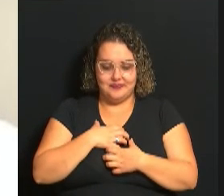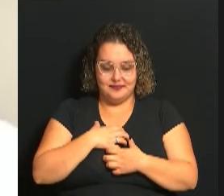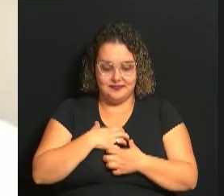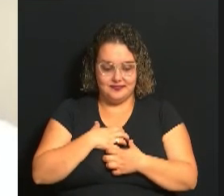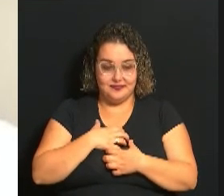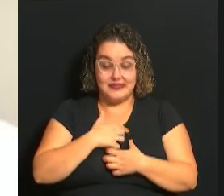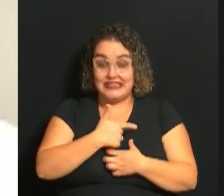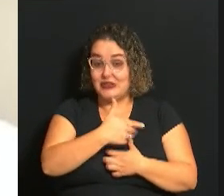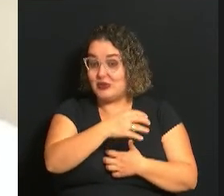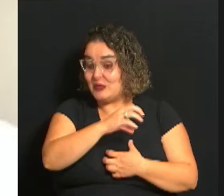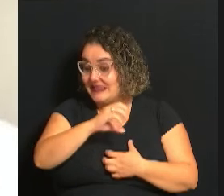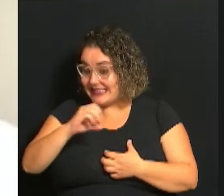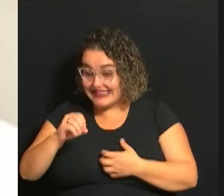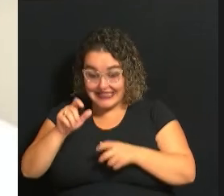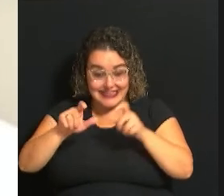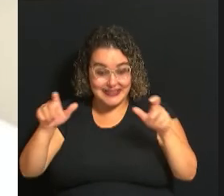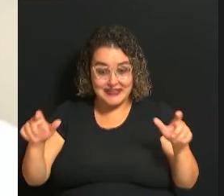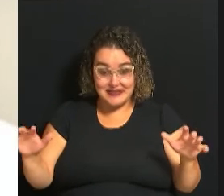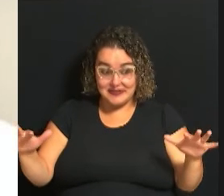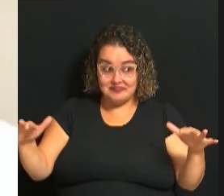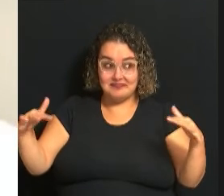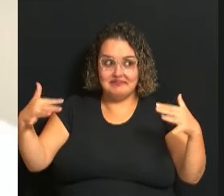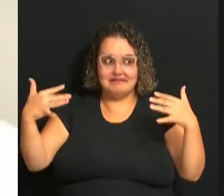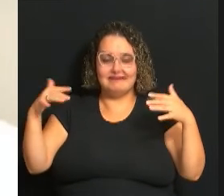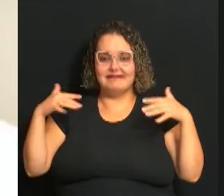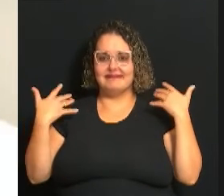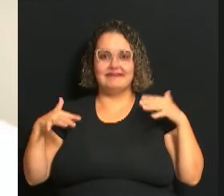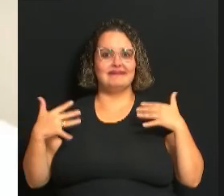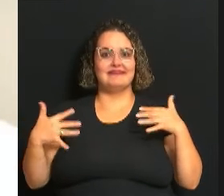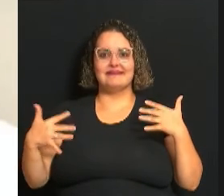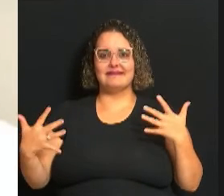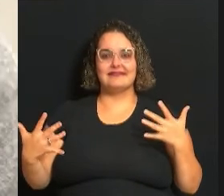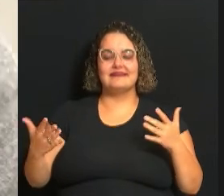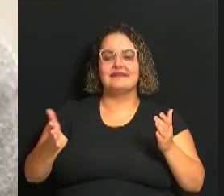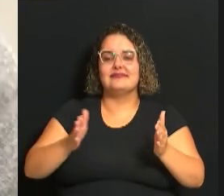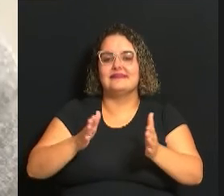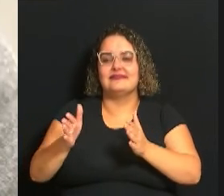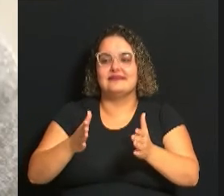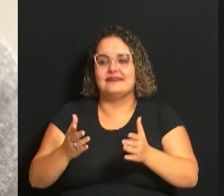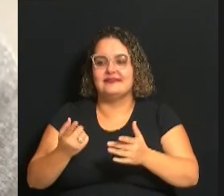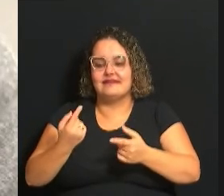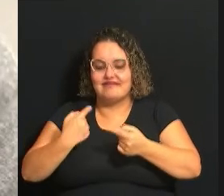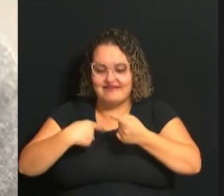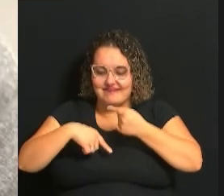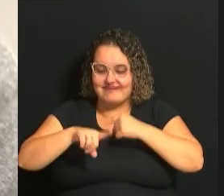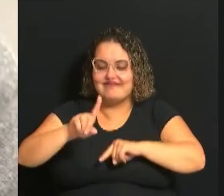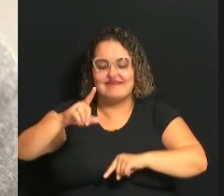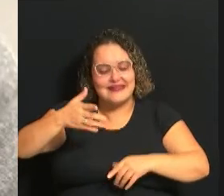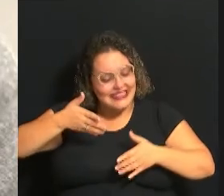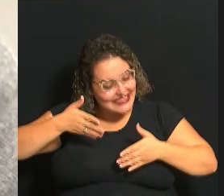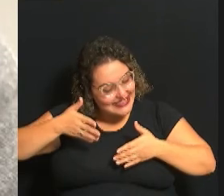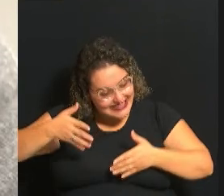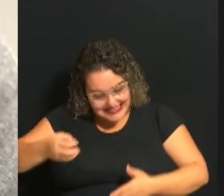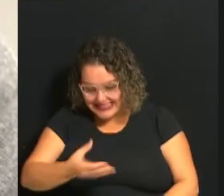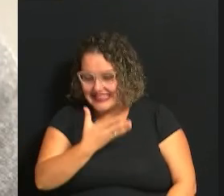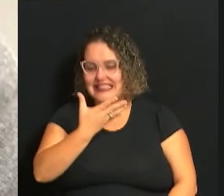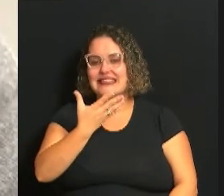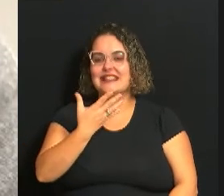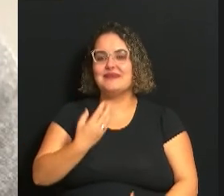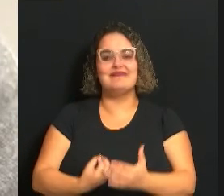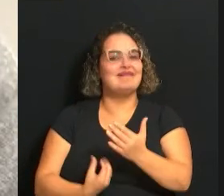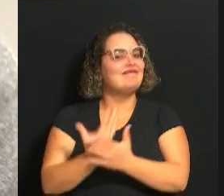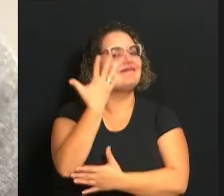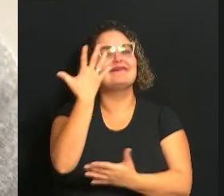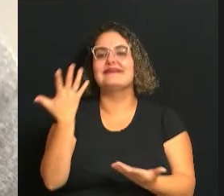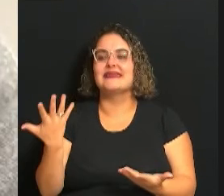200 pessoas, né, me olhando, e assim, foi um momento de renascimento, sabe, concretizar uma